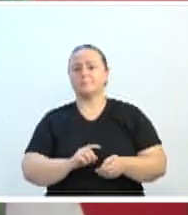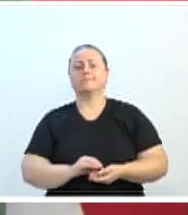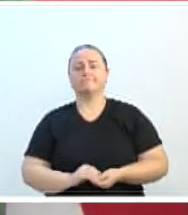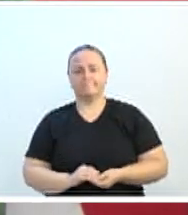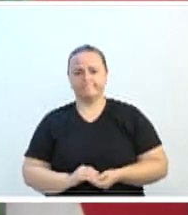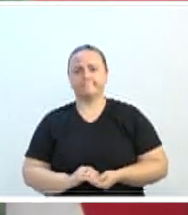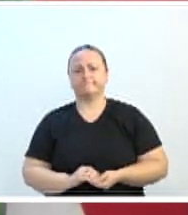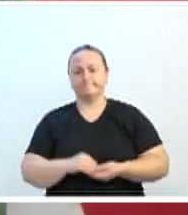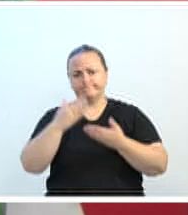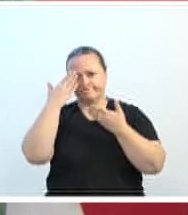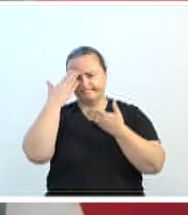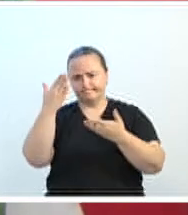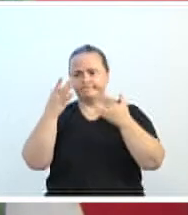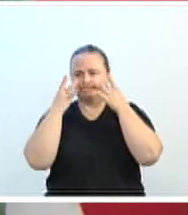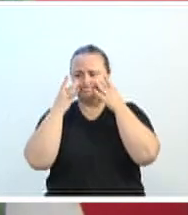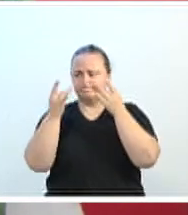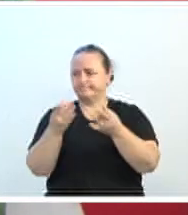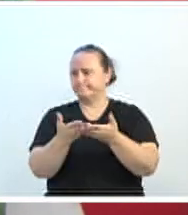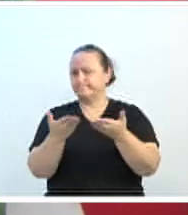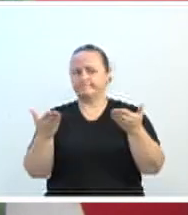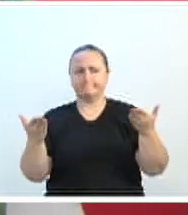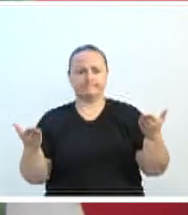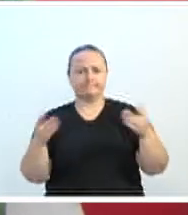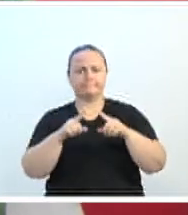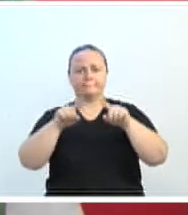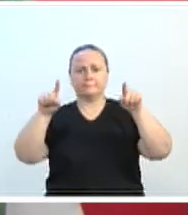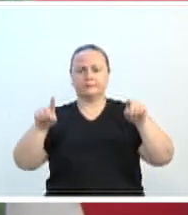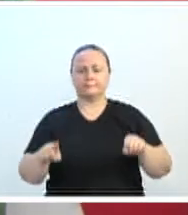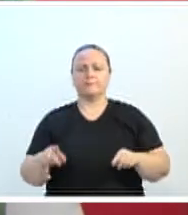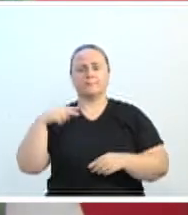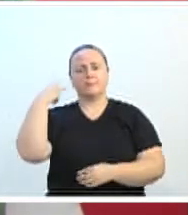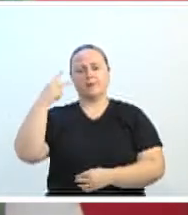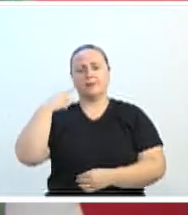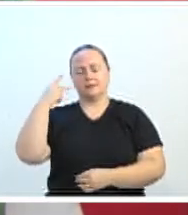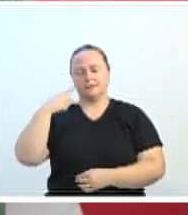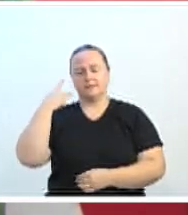Obrigado pela atenção dos colegas servidores e dos colegas vereadores aqui desta casa.